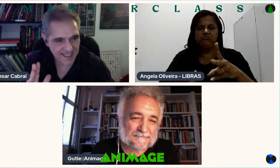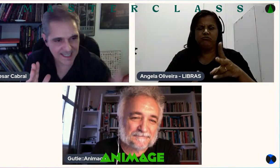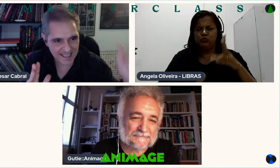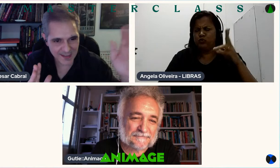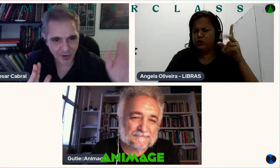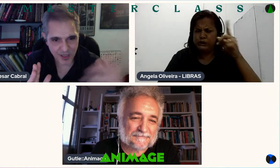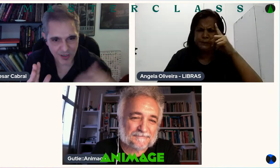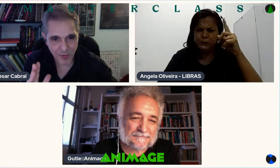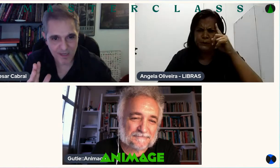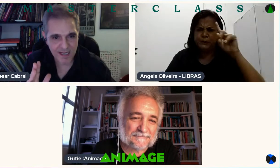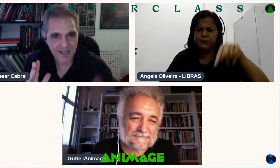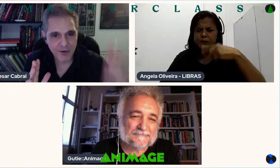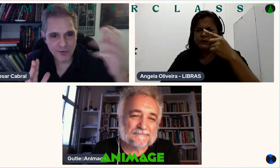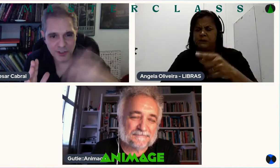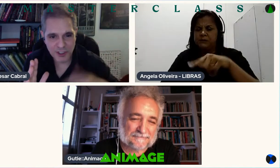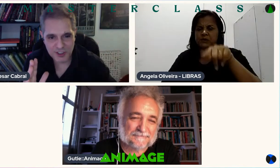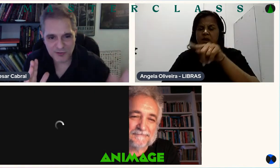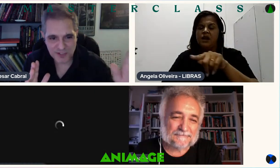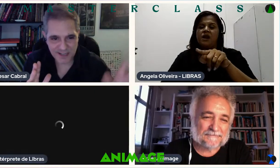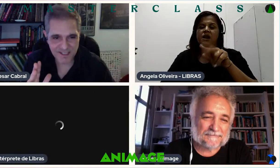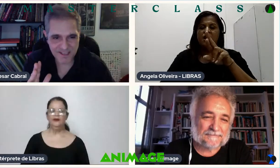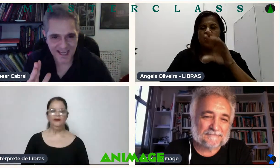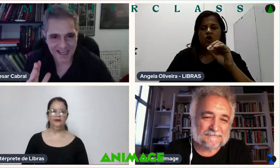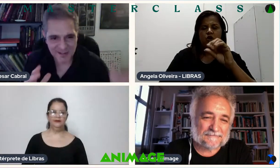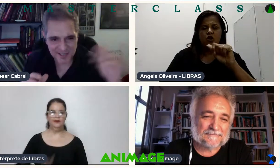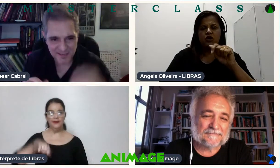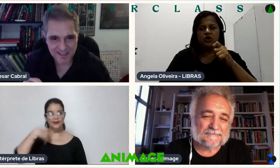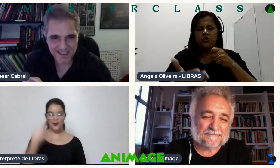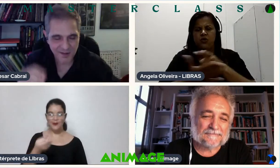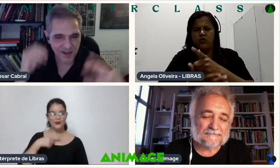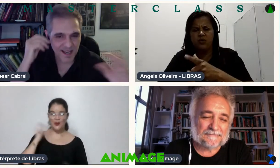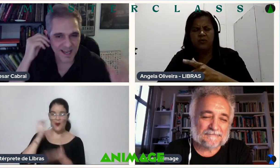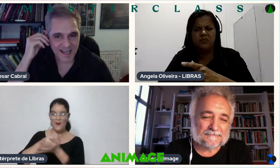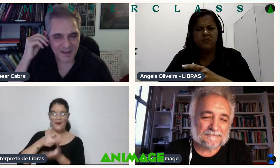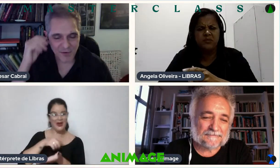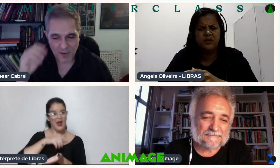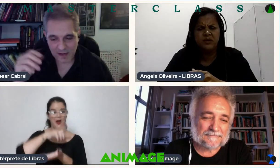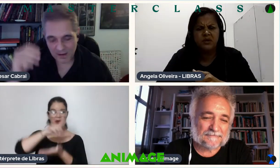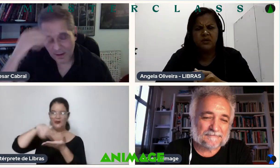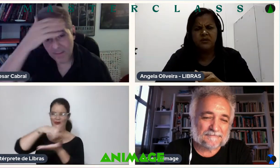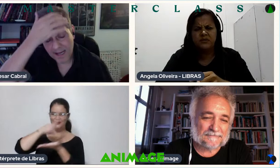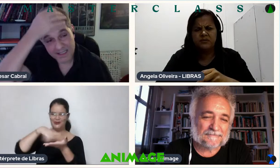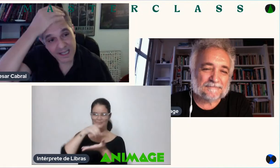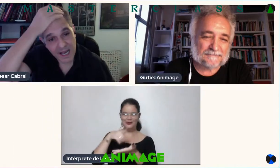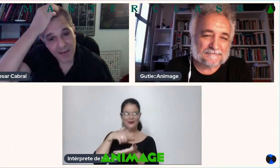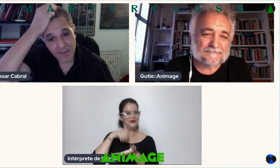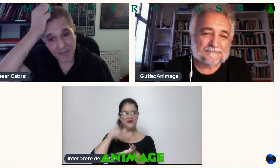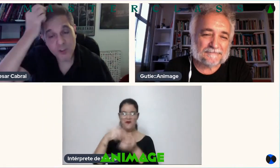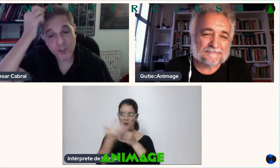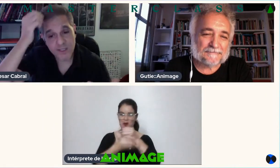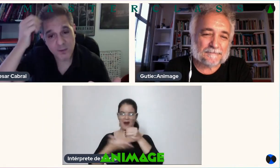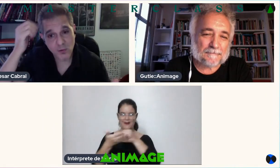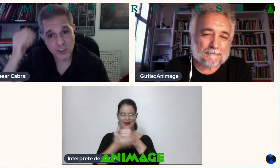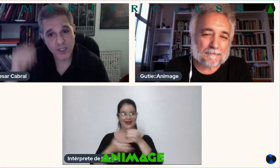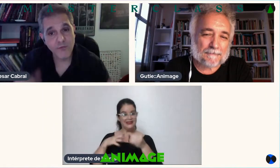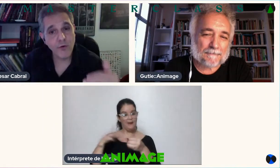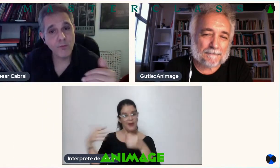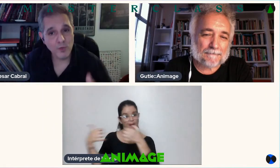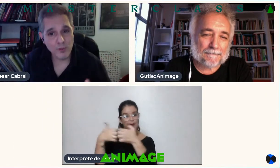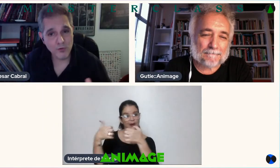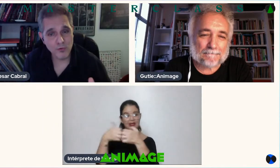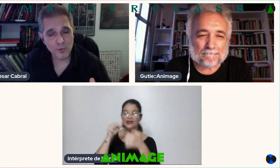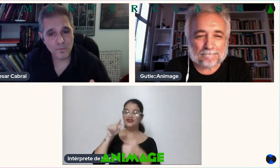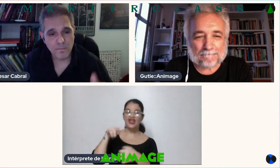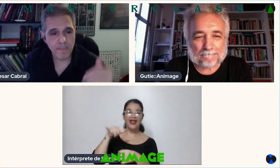ia lá Na galeria do rock Comprar os discos Que eram citados Sabe assim Então Foi uma base A minha aproximação Com o Angelino